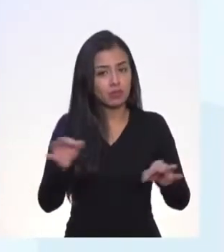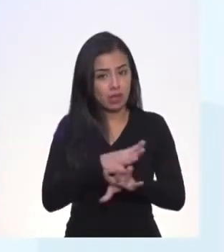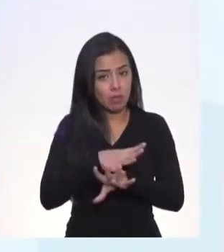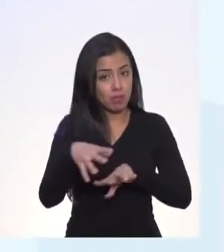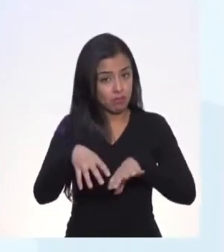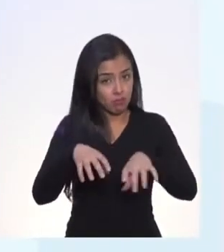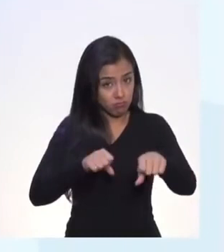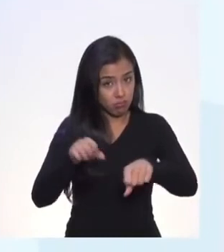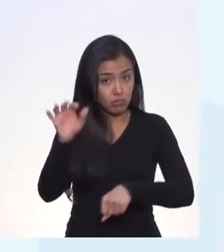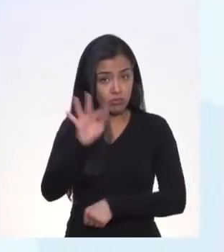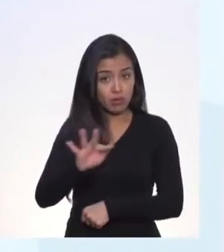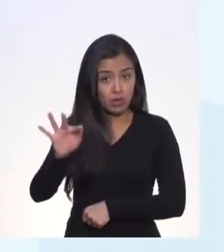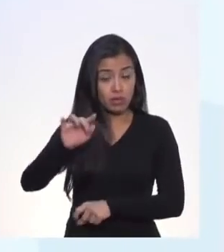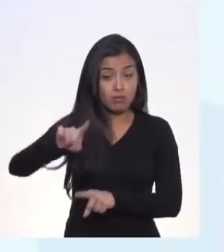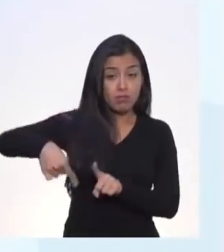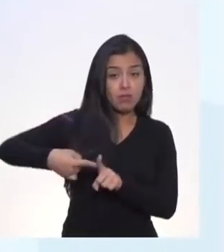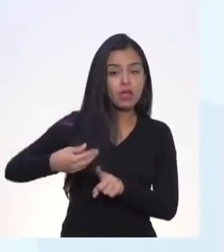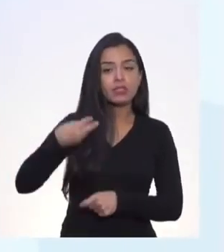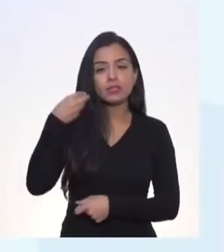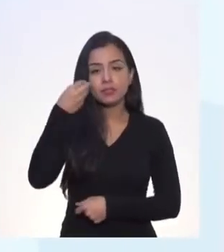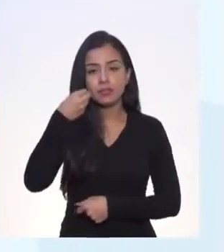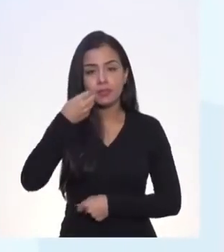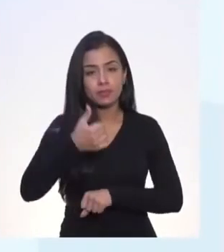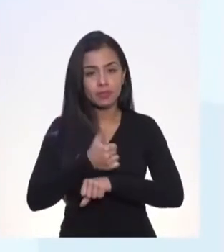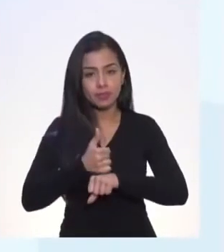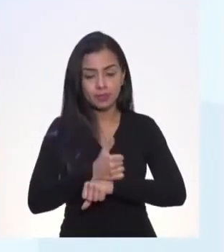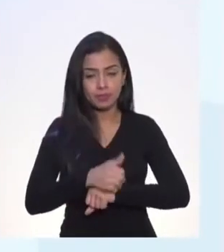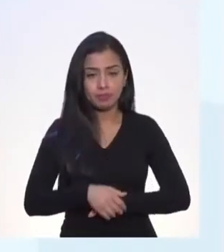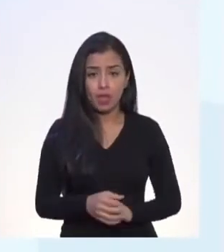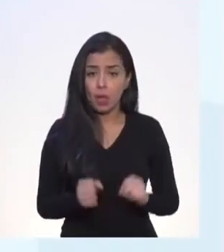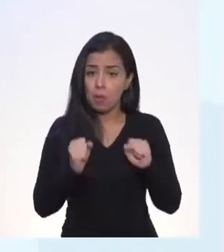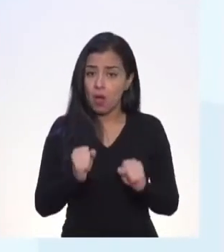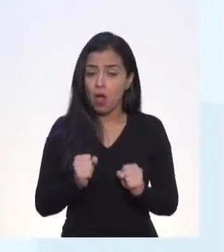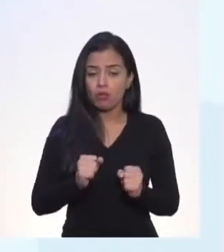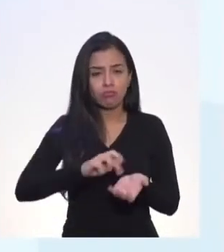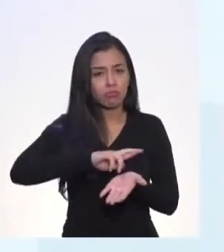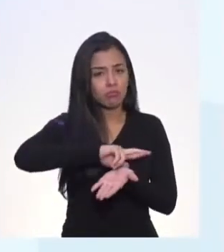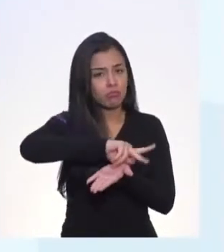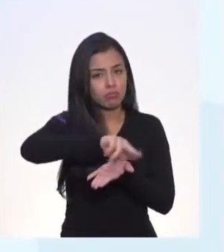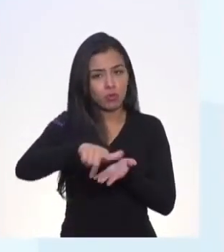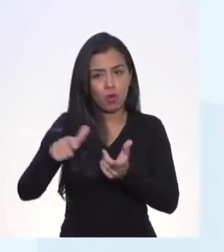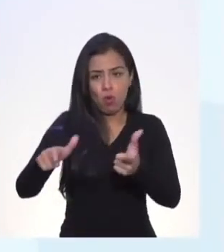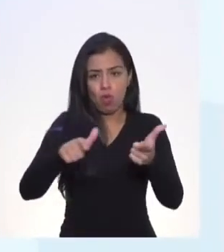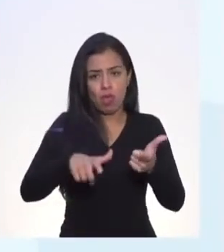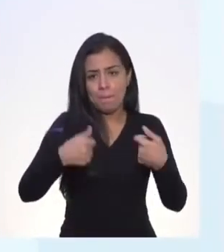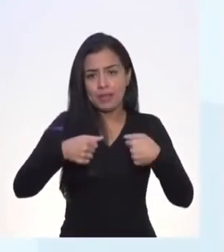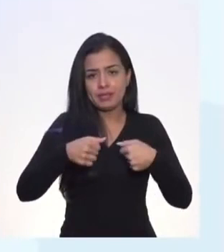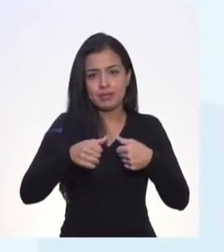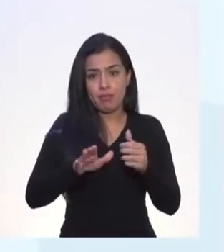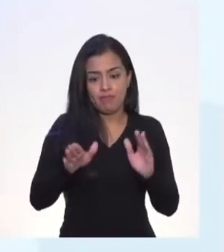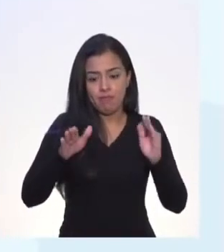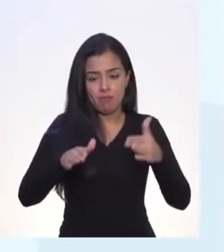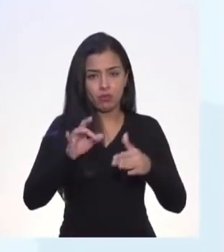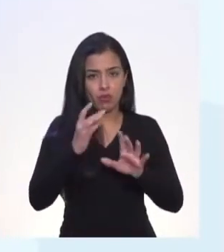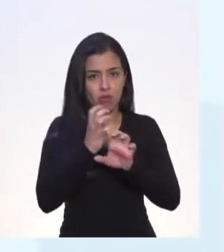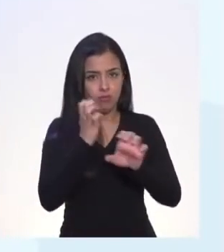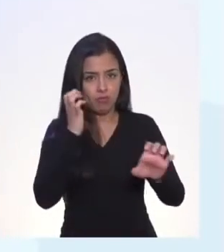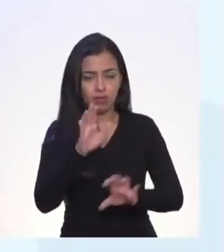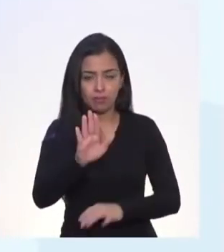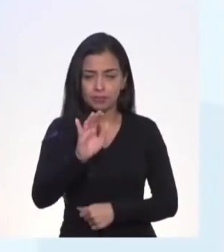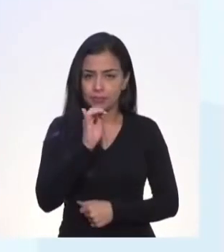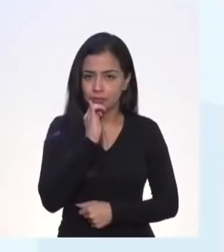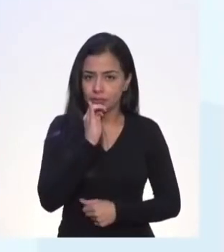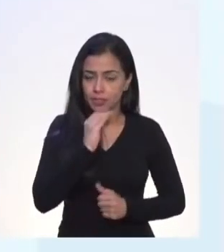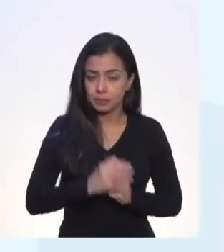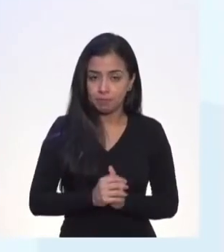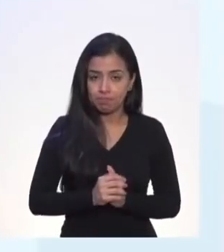adquirir experiência profissional. Pode ser em várias áreas, não só engenharia. Por exemplo, você pode